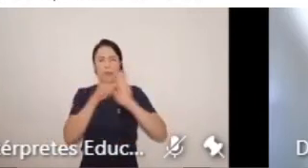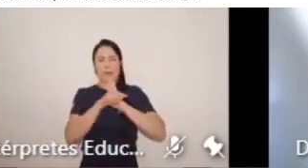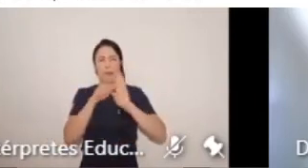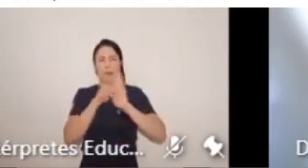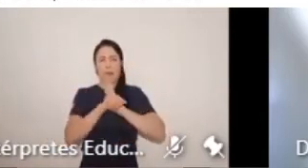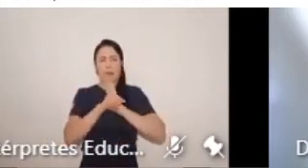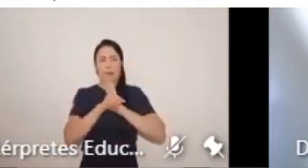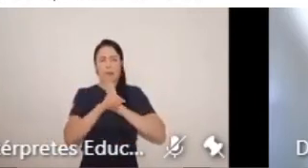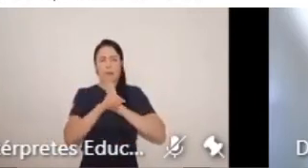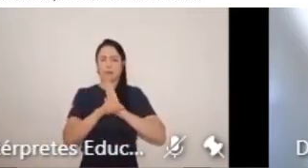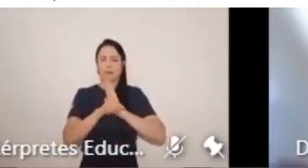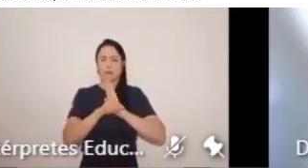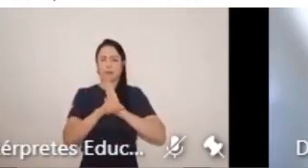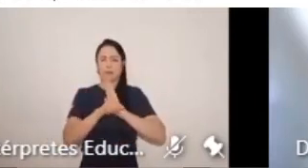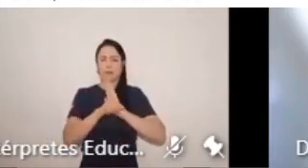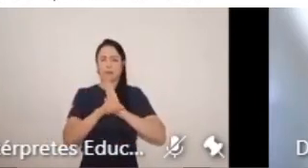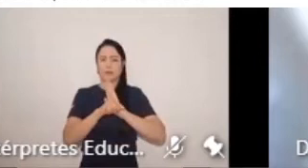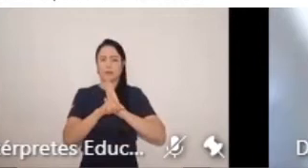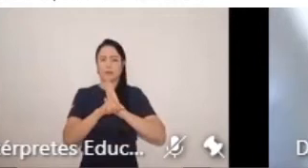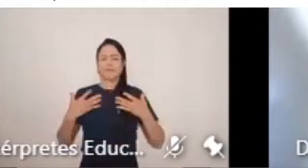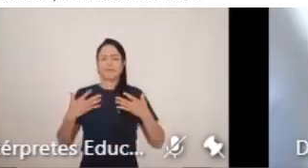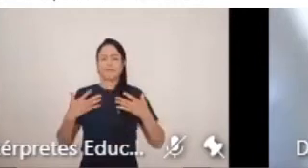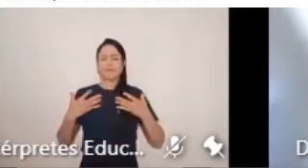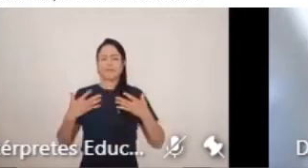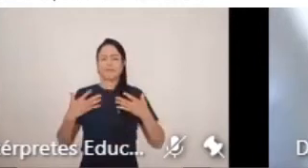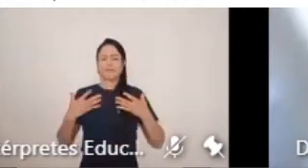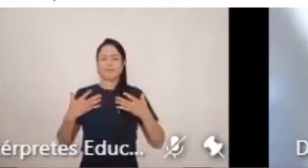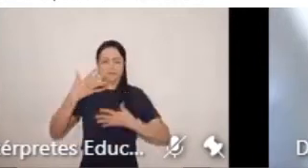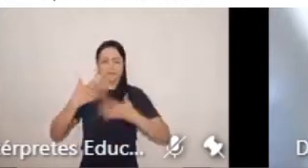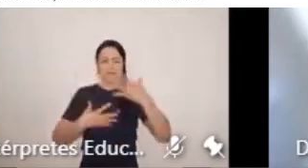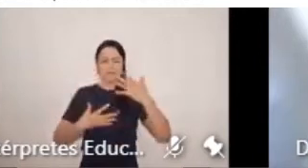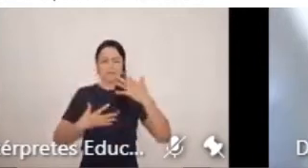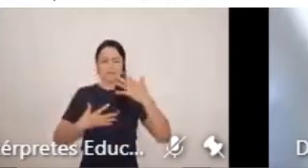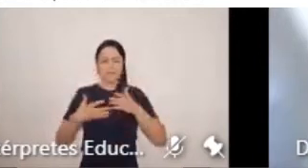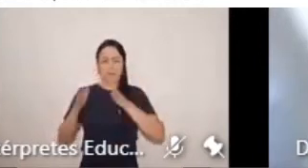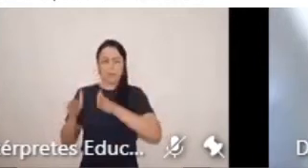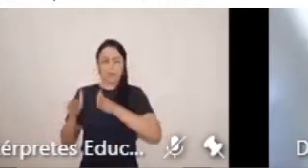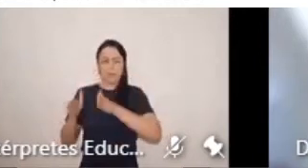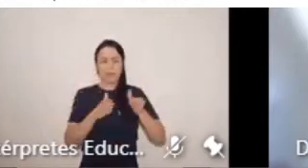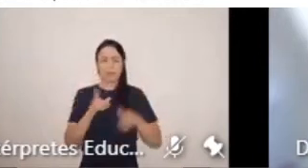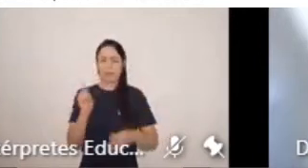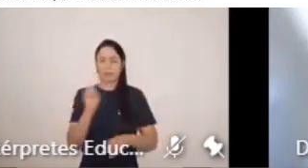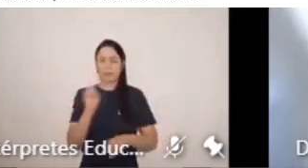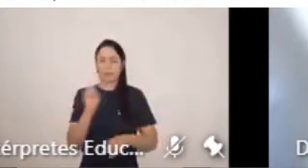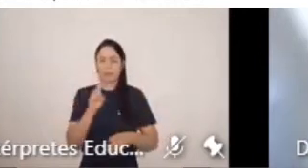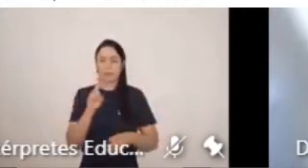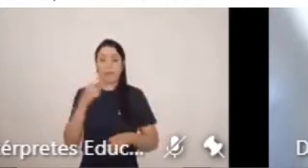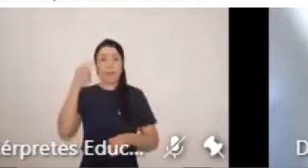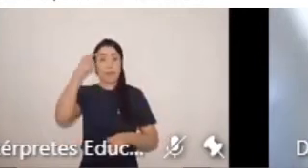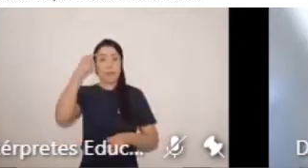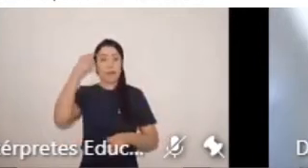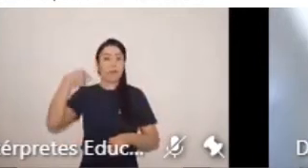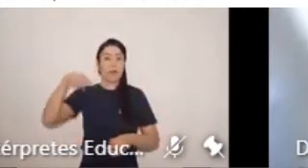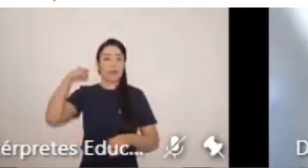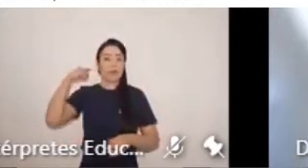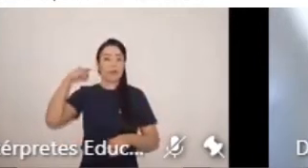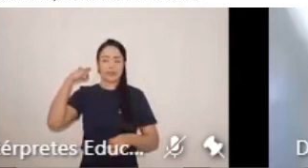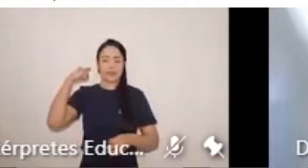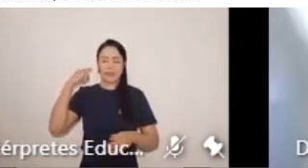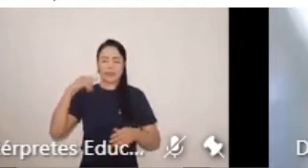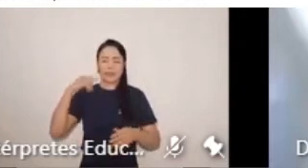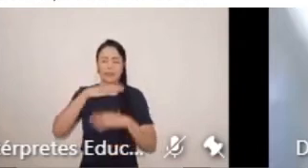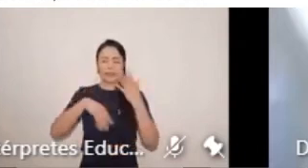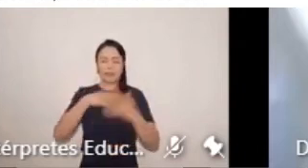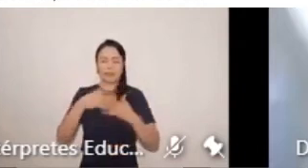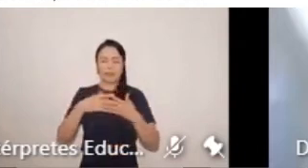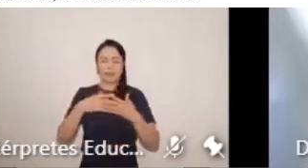política, ela traz um incômodo porque desorganiza aquilo que estava inicialmente pensado. Mas, como eu disse,